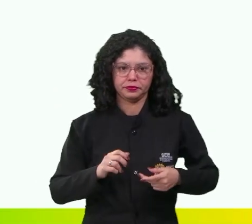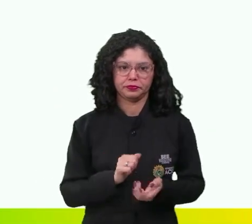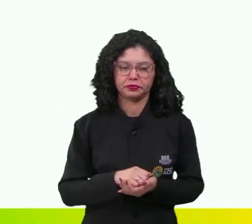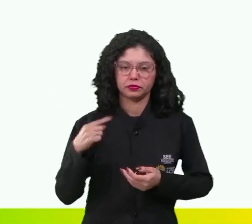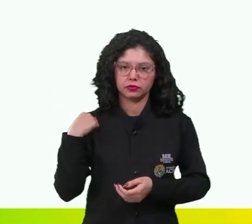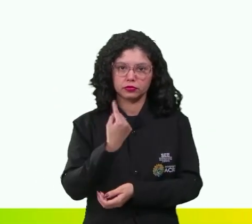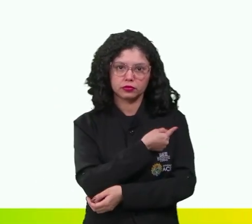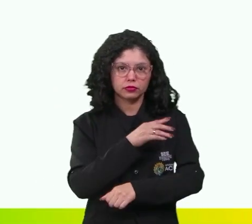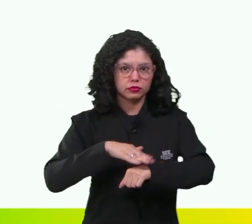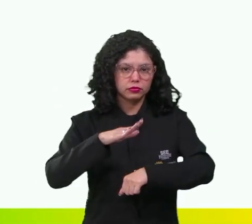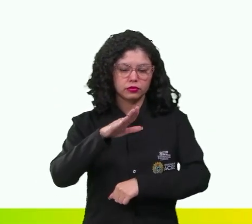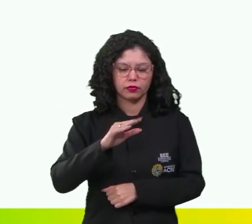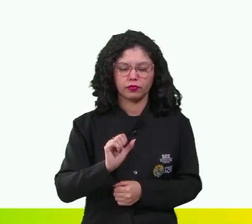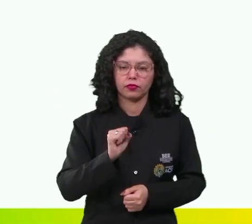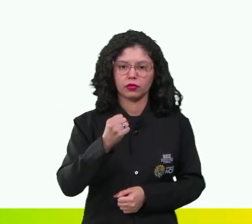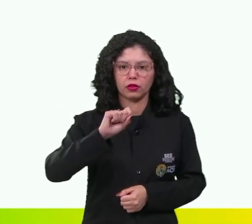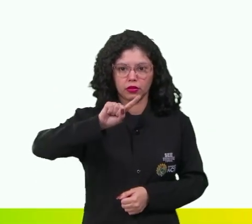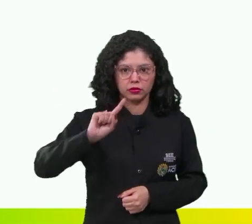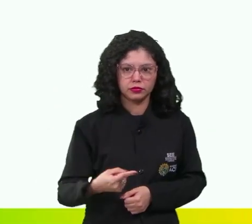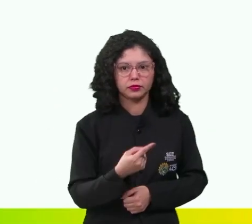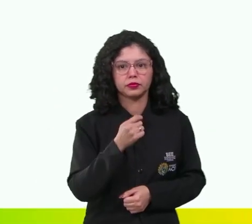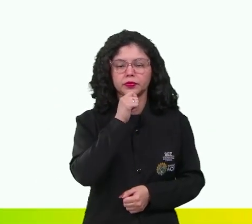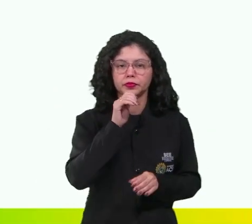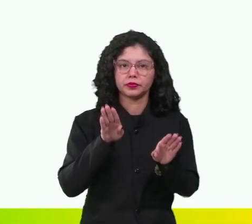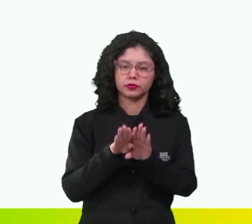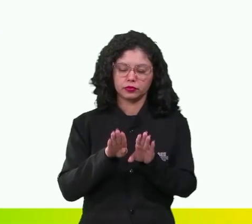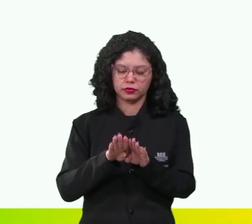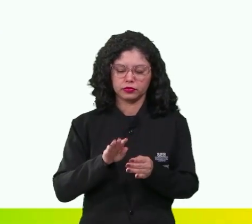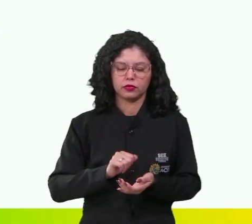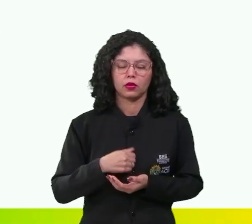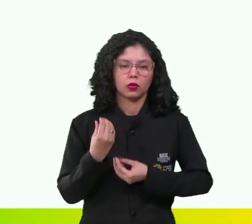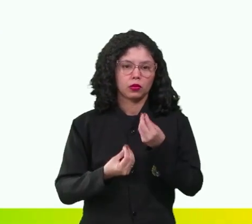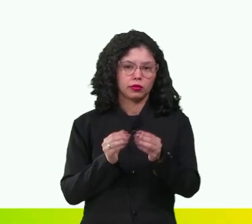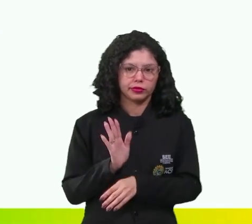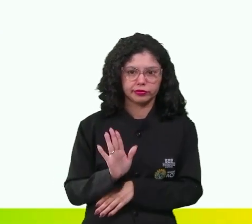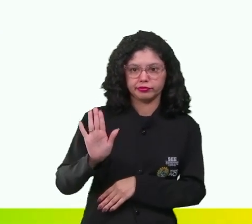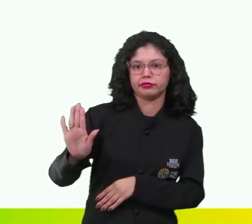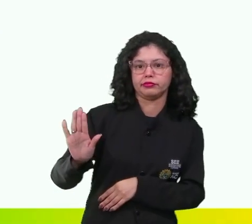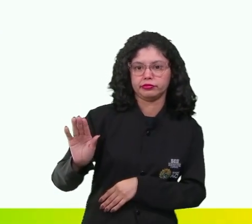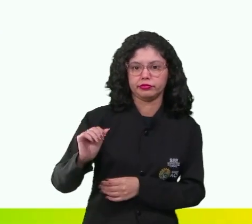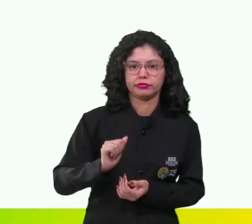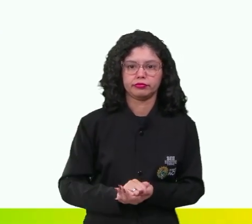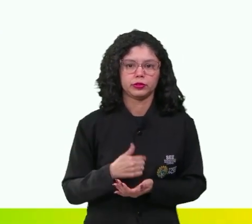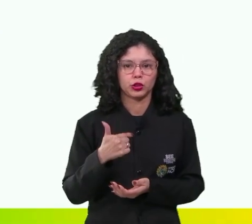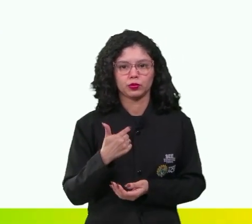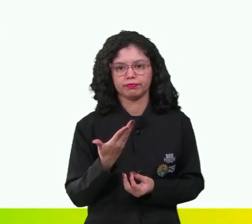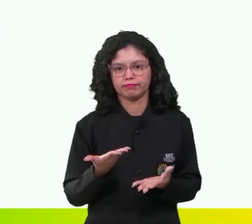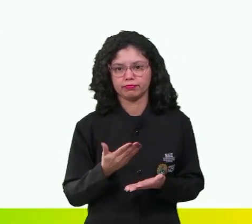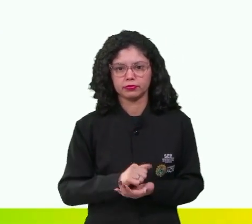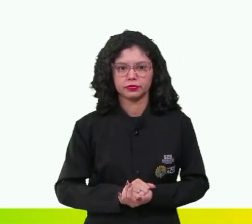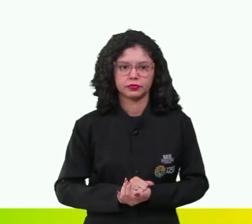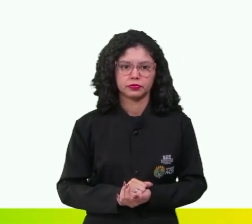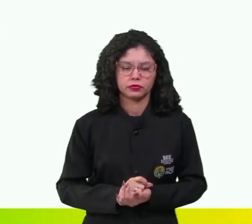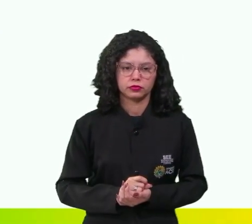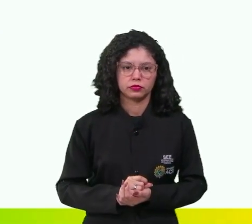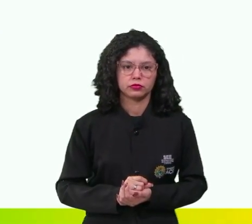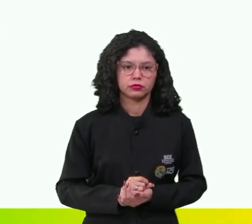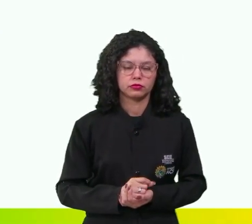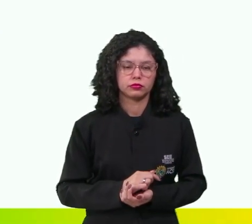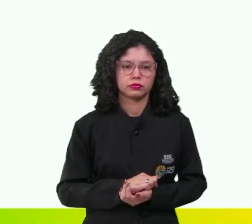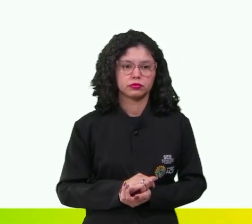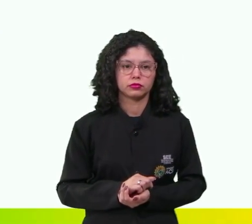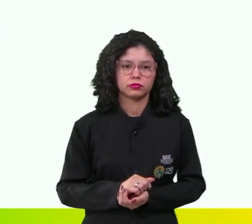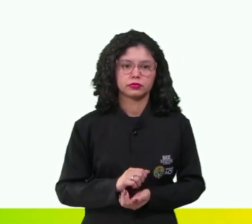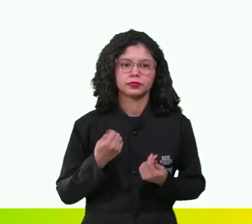Nós temos mais de 8 bilhões de pessoas no planeta, então como deixar a natureza intocada? Então é um questionamento